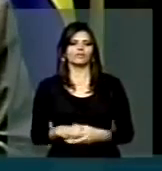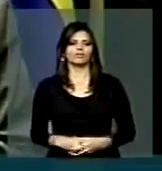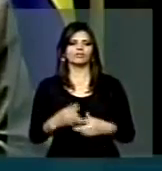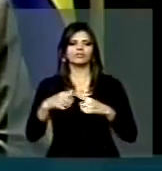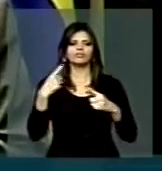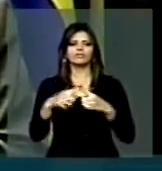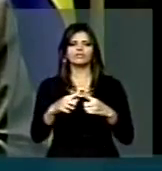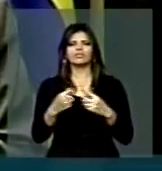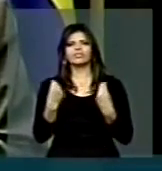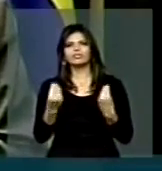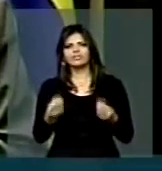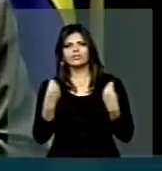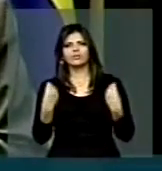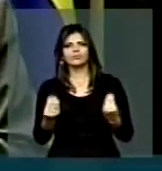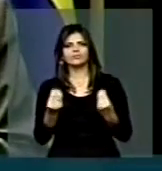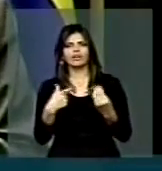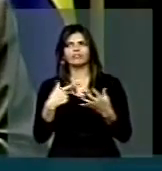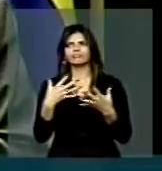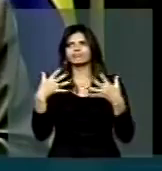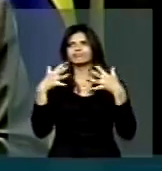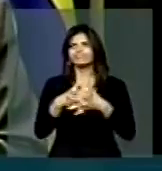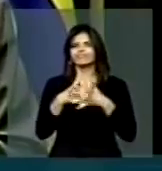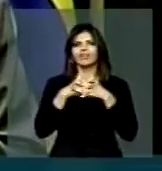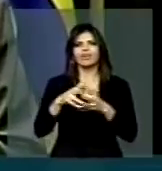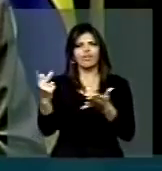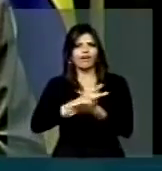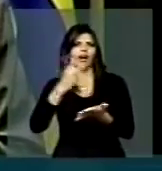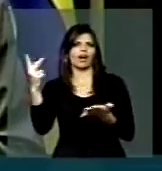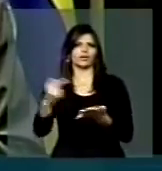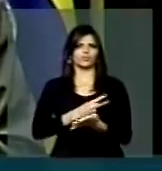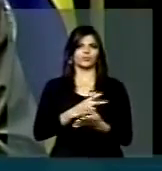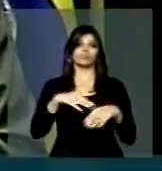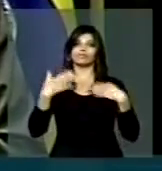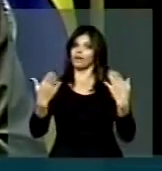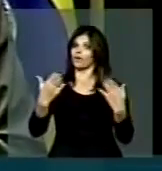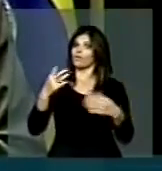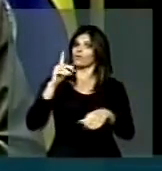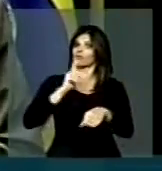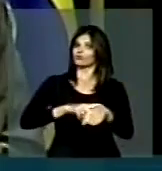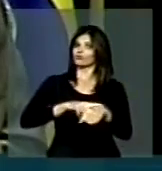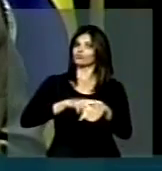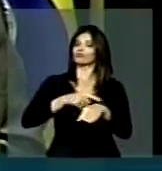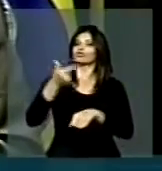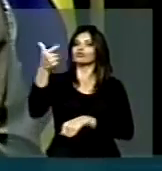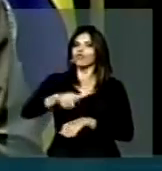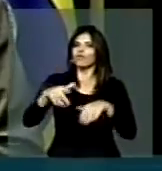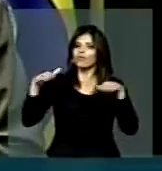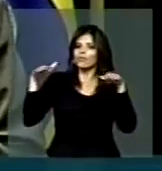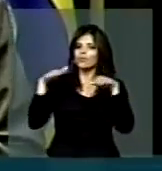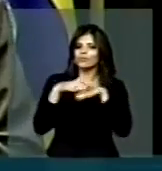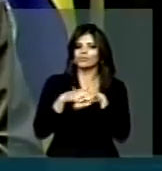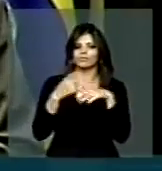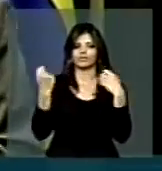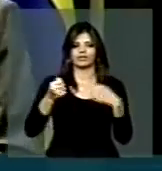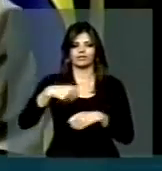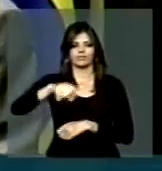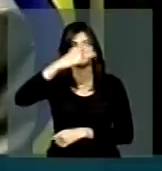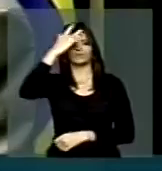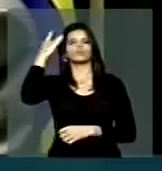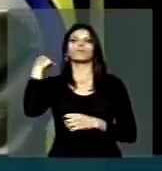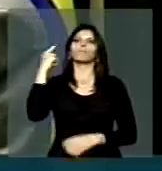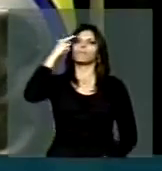simples. É hora, de novo, de nós termos humildade. Os que hoje mandam, ao invés